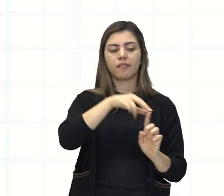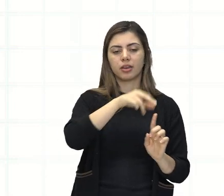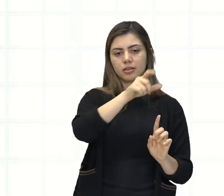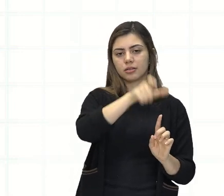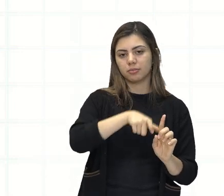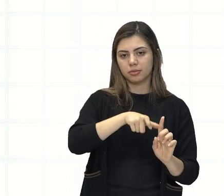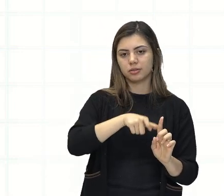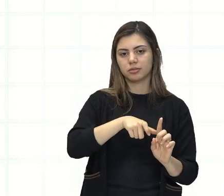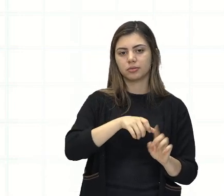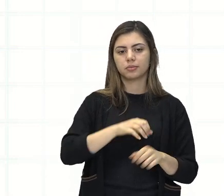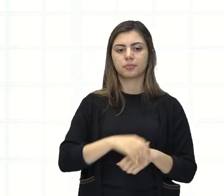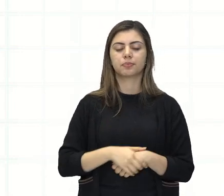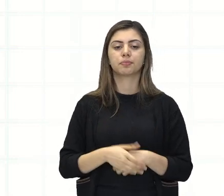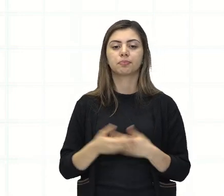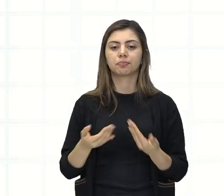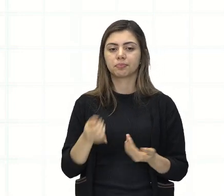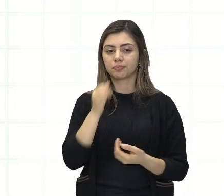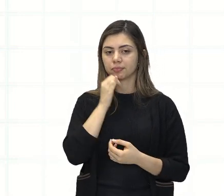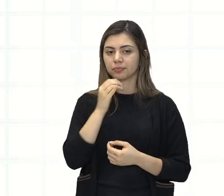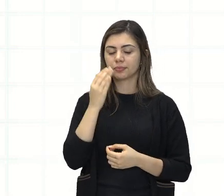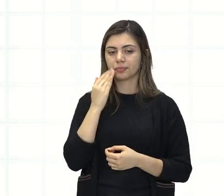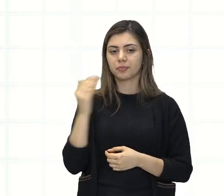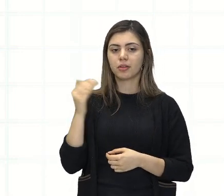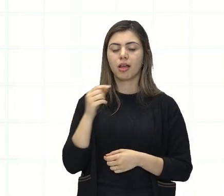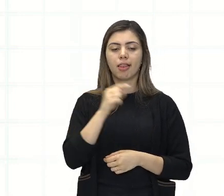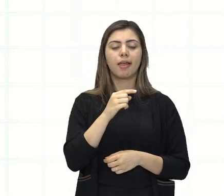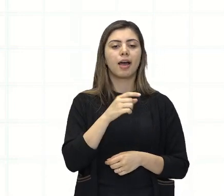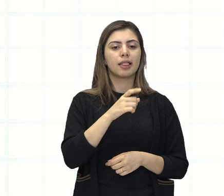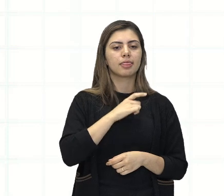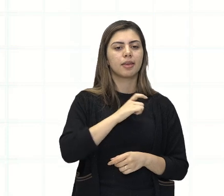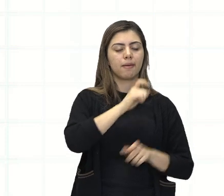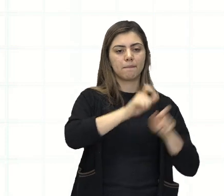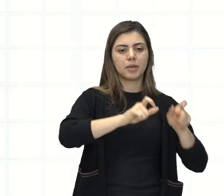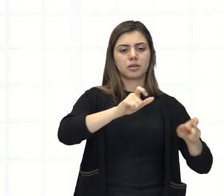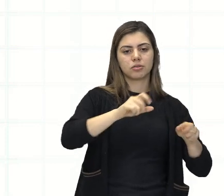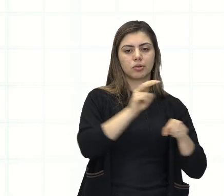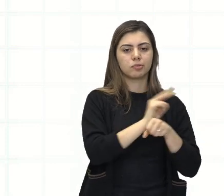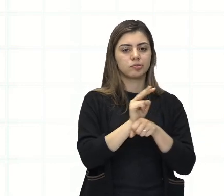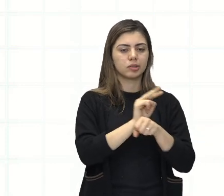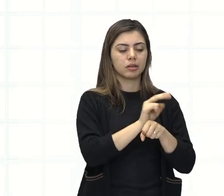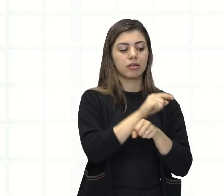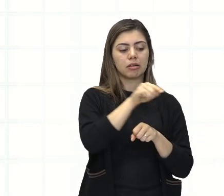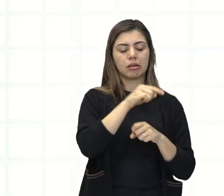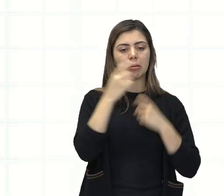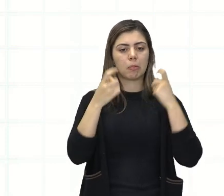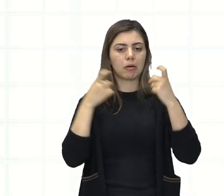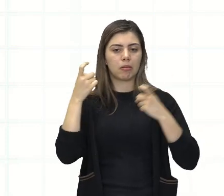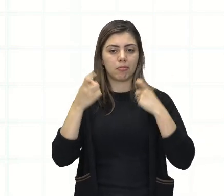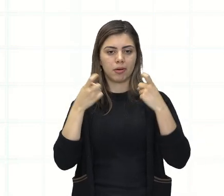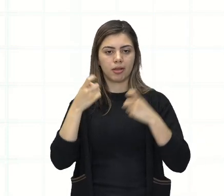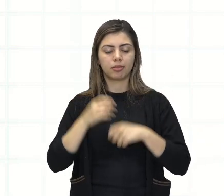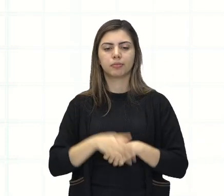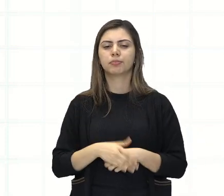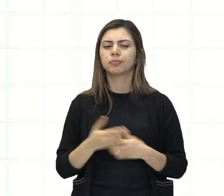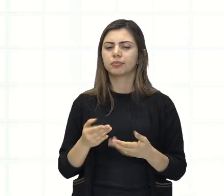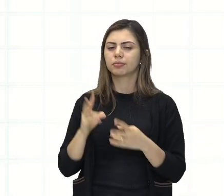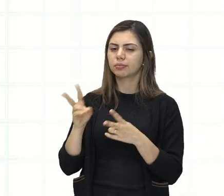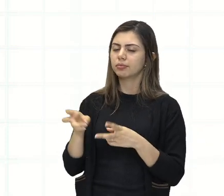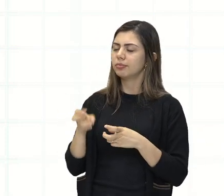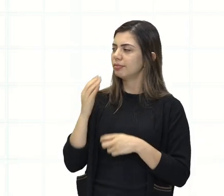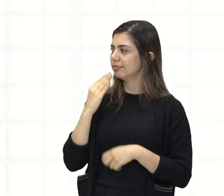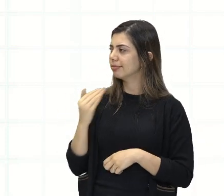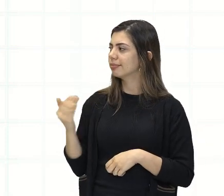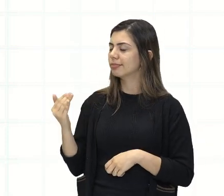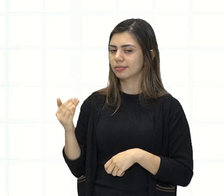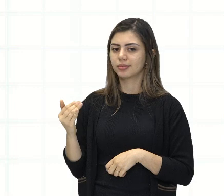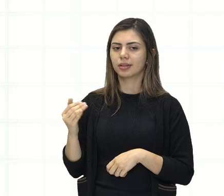característica ao sujeito. O primeiro exemplo, os seguranças estavam preocupados. Observem que aqui,